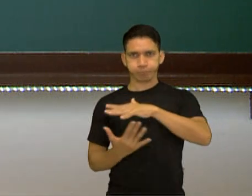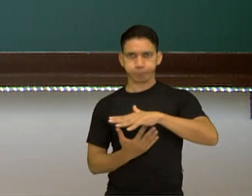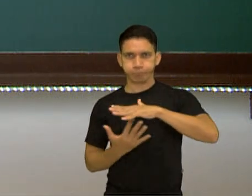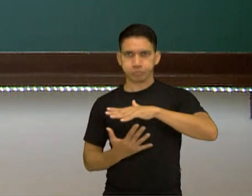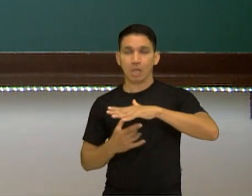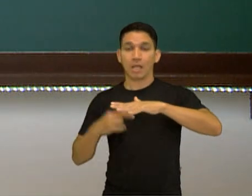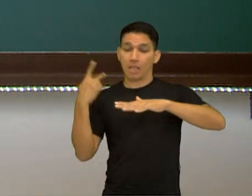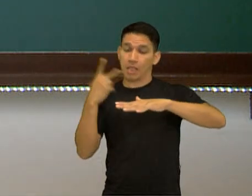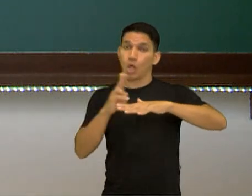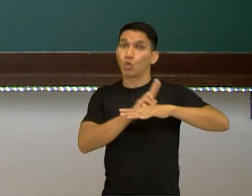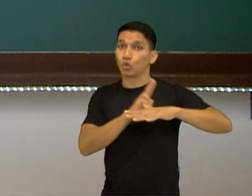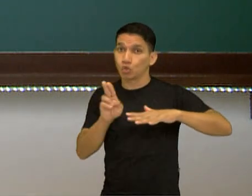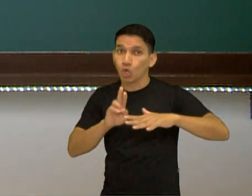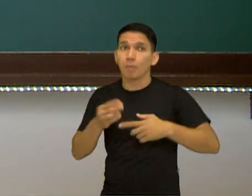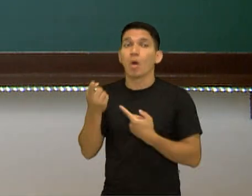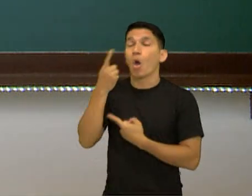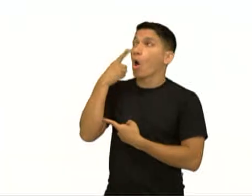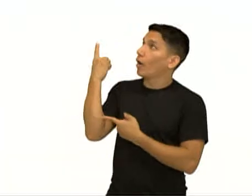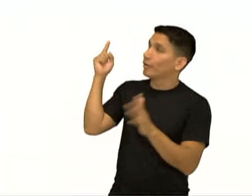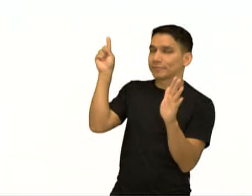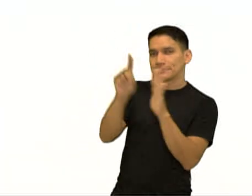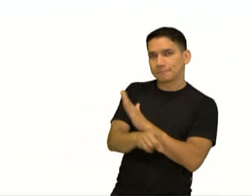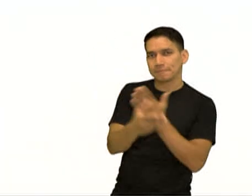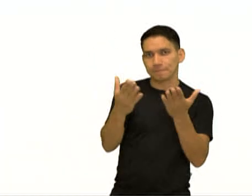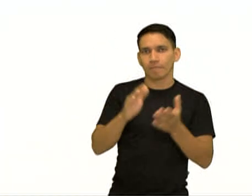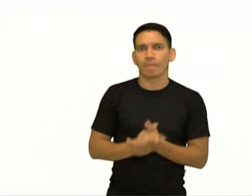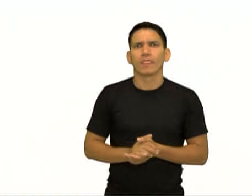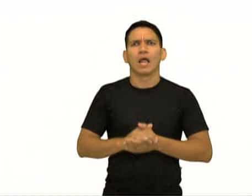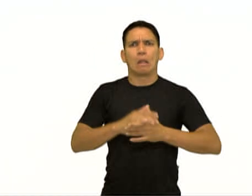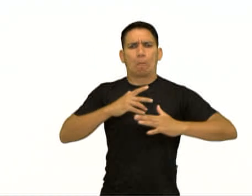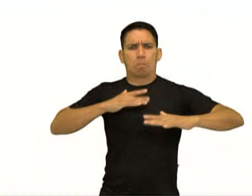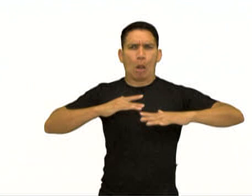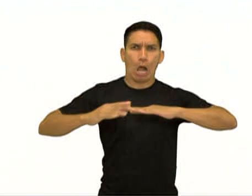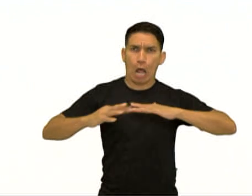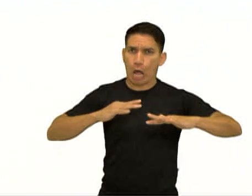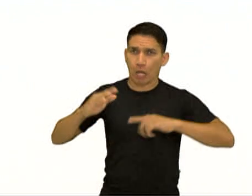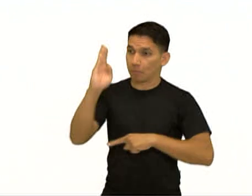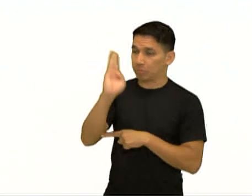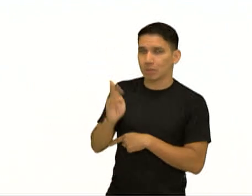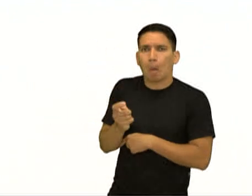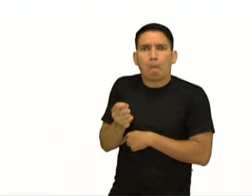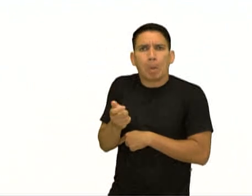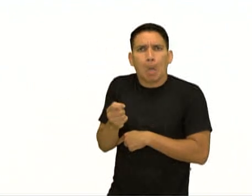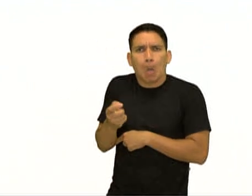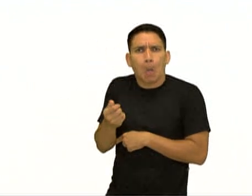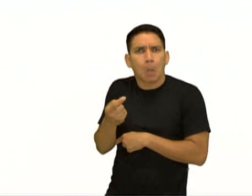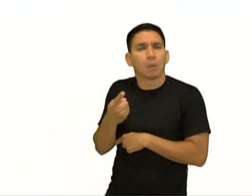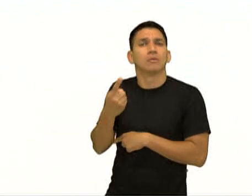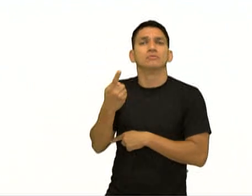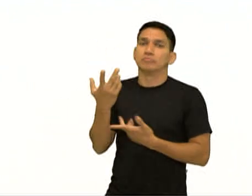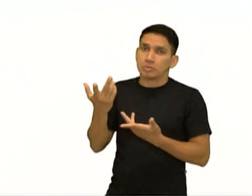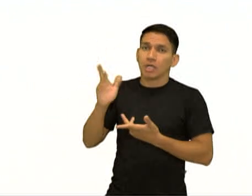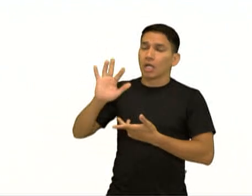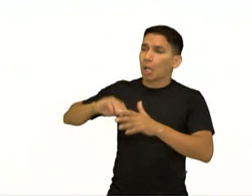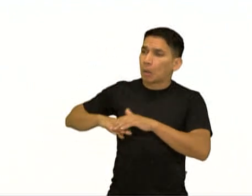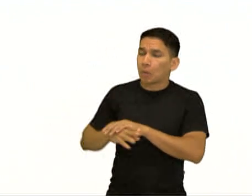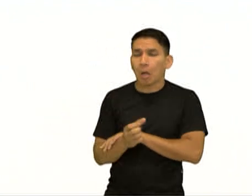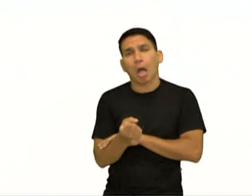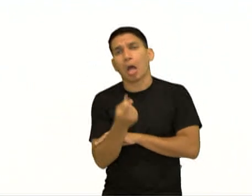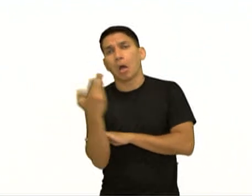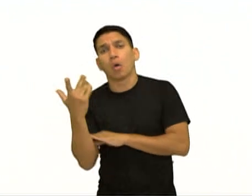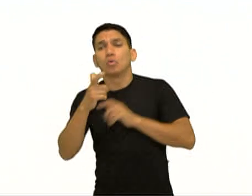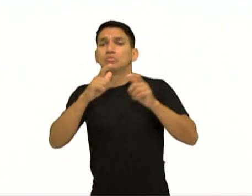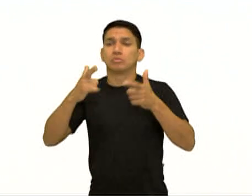desses movimentos, olha o quiz na tela para você, Os terremotos no Brasil são pouco comuns e costumam acontecer em